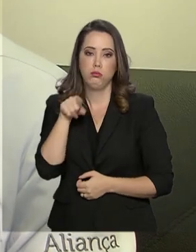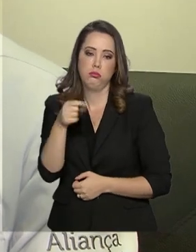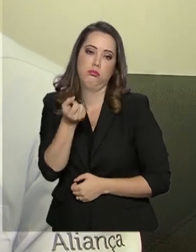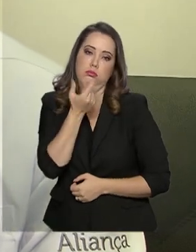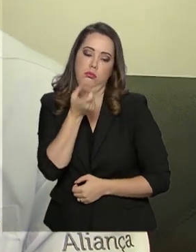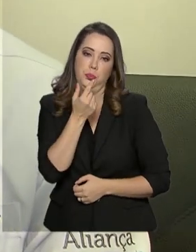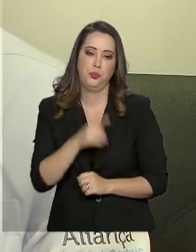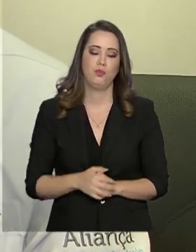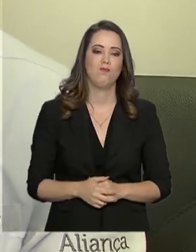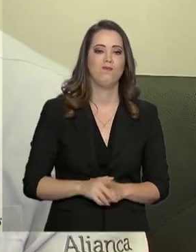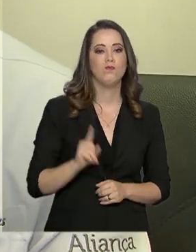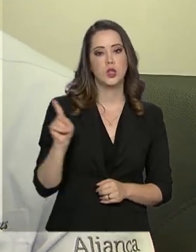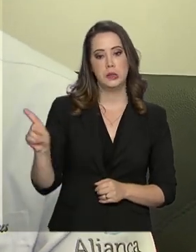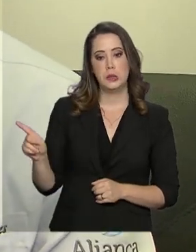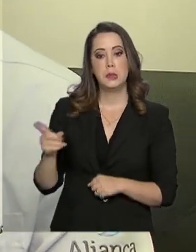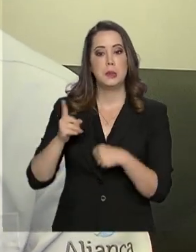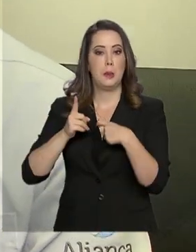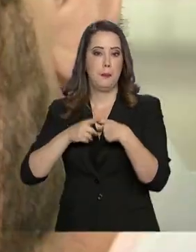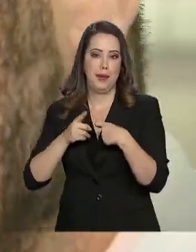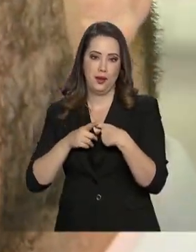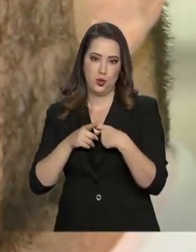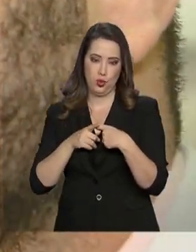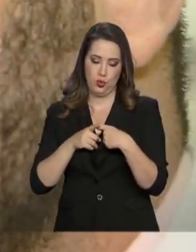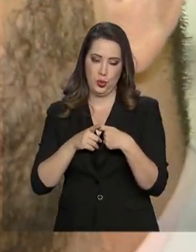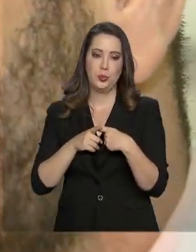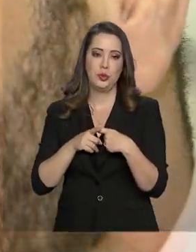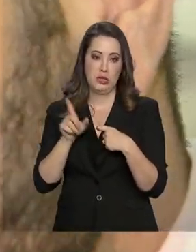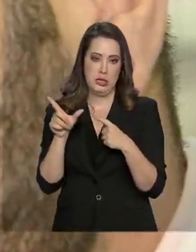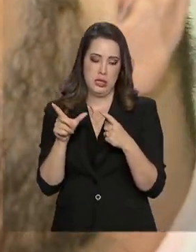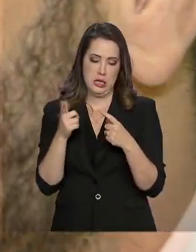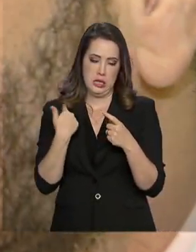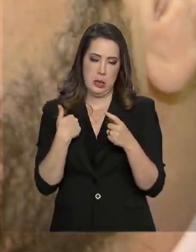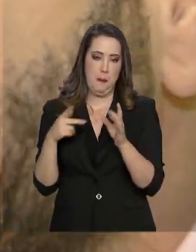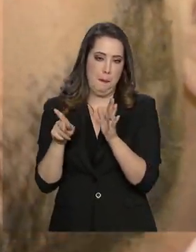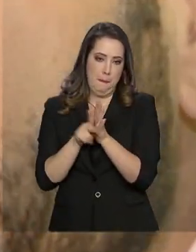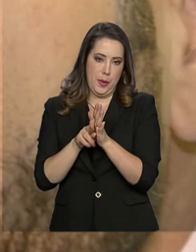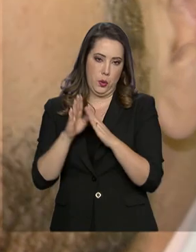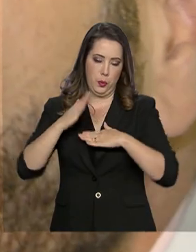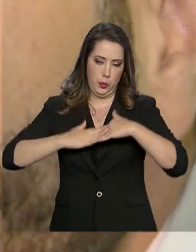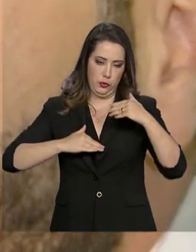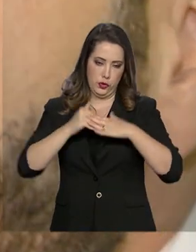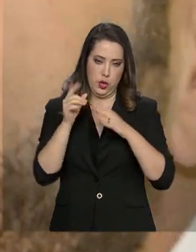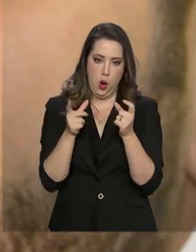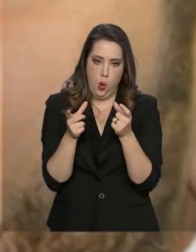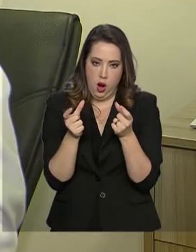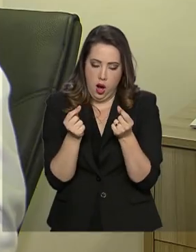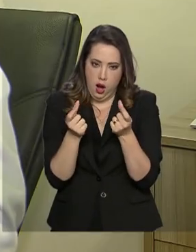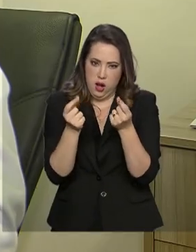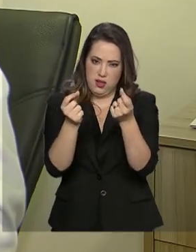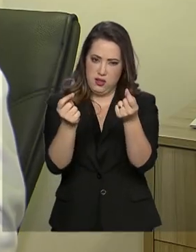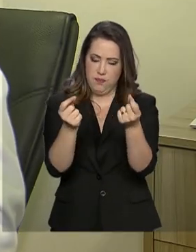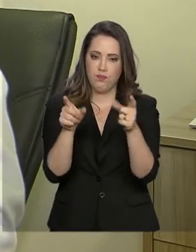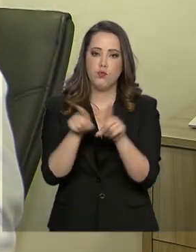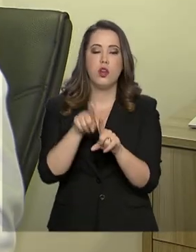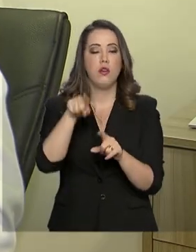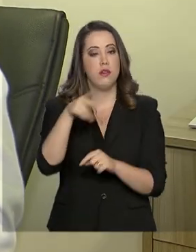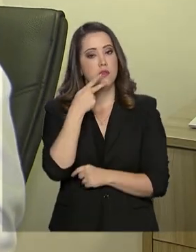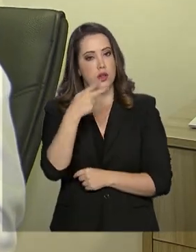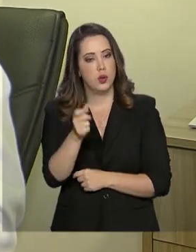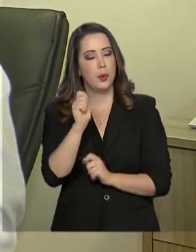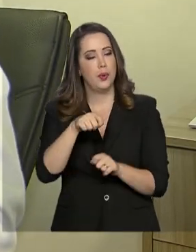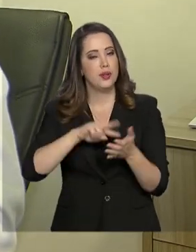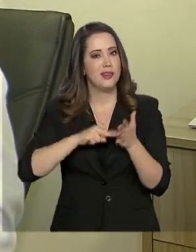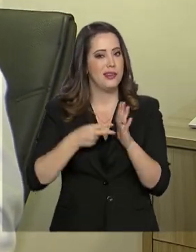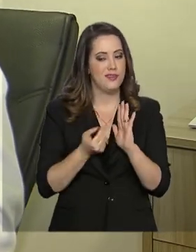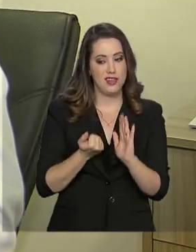oncologista, médico especialista em câncer, o aumento da disponibilidade de medicamentos para doenças raras pode significar